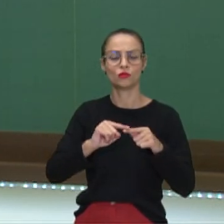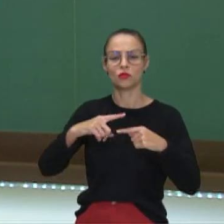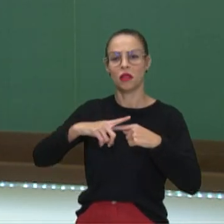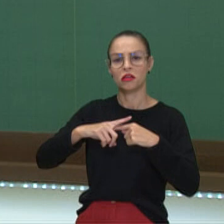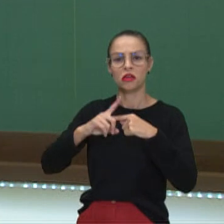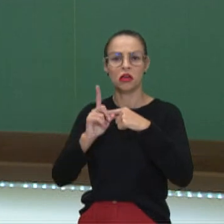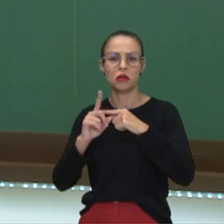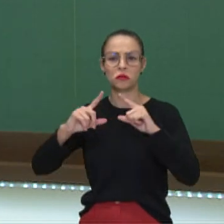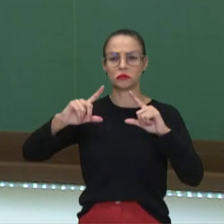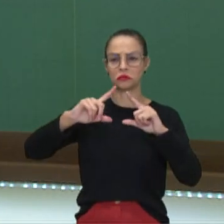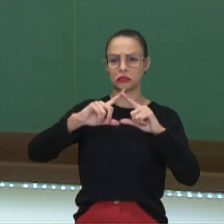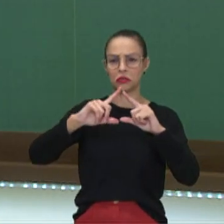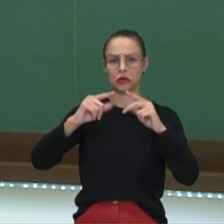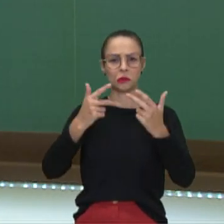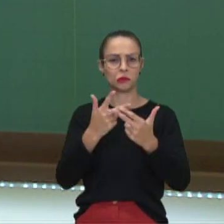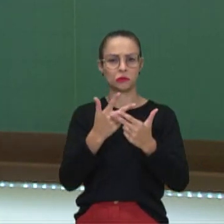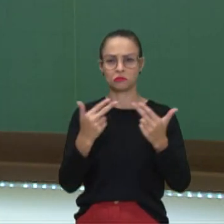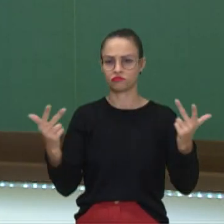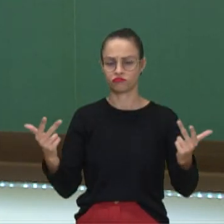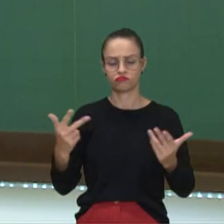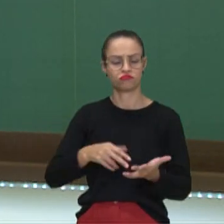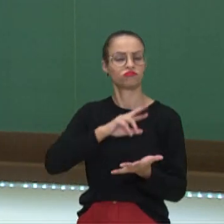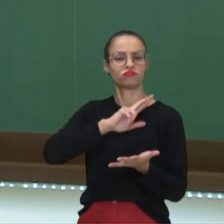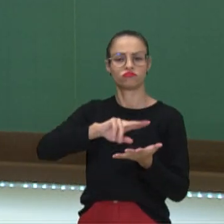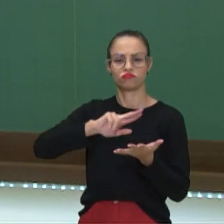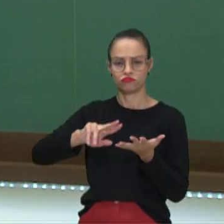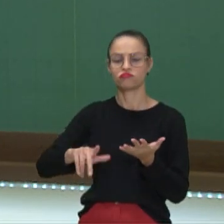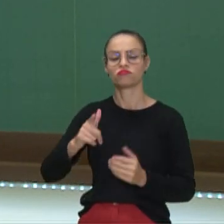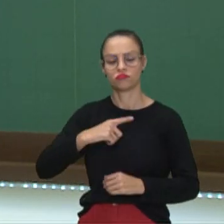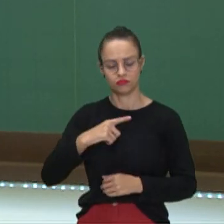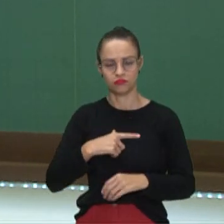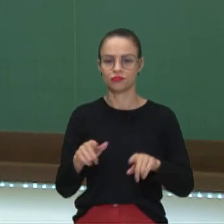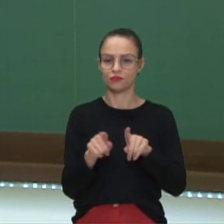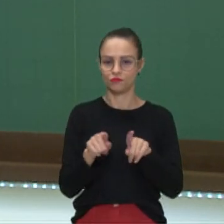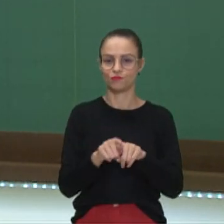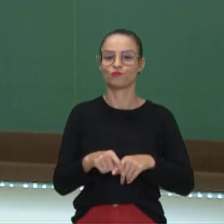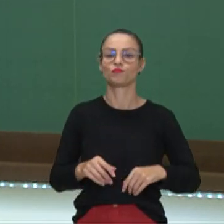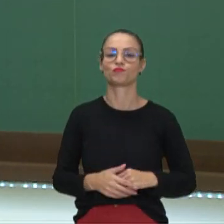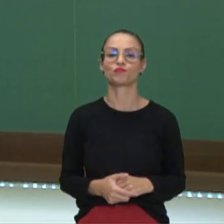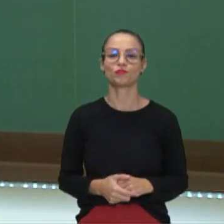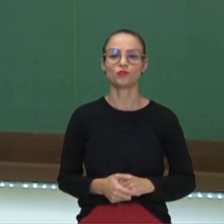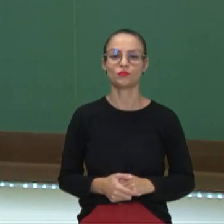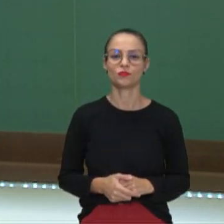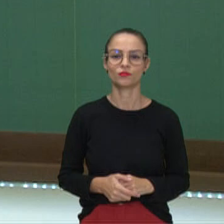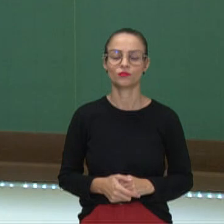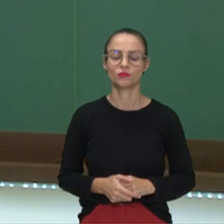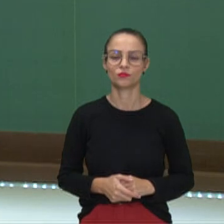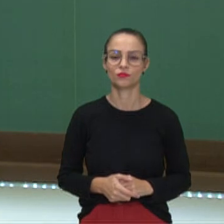então triângulos, né? Vão ter as formas geométricas ali nesses desenhos também.